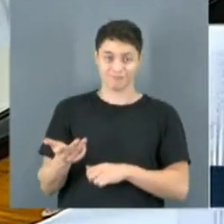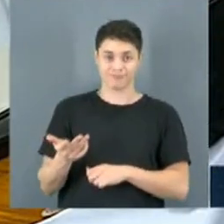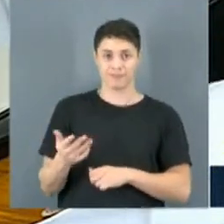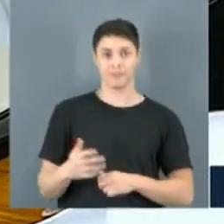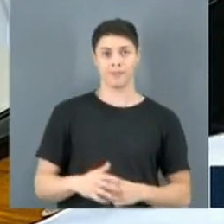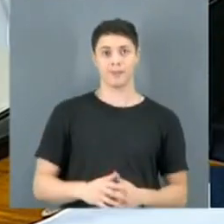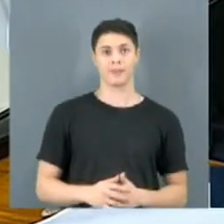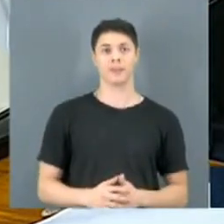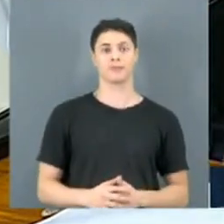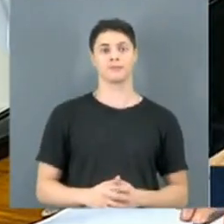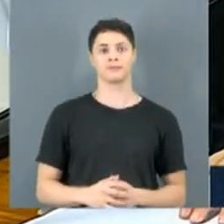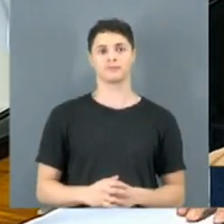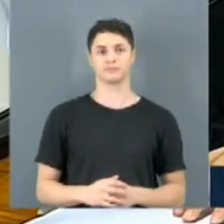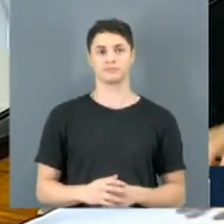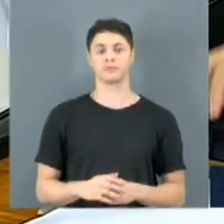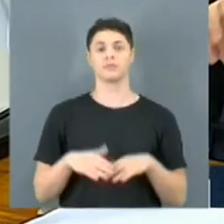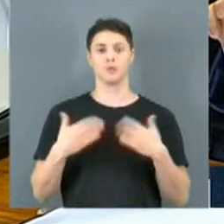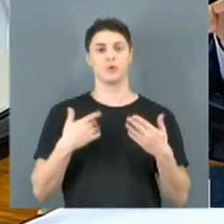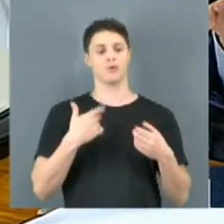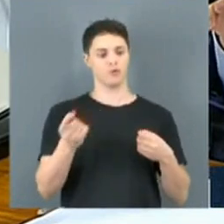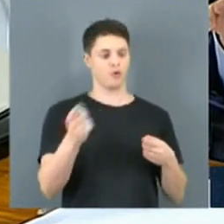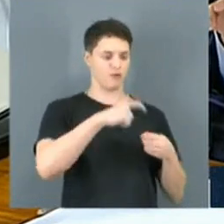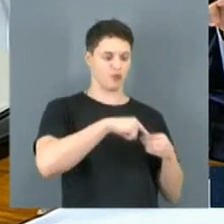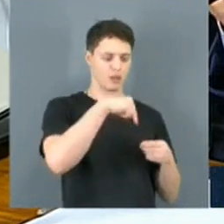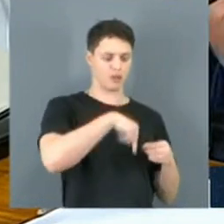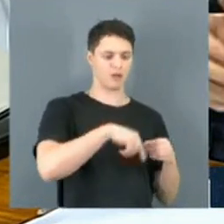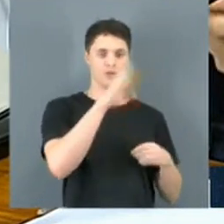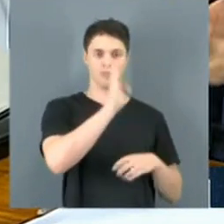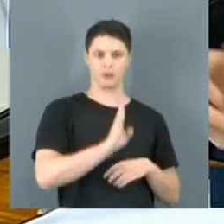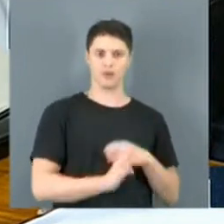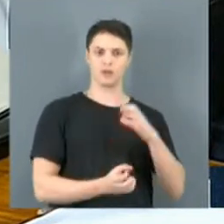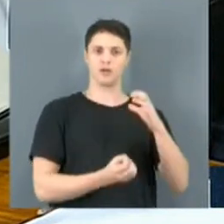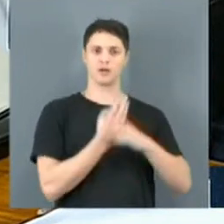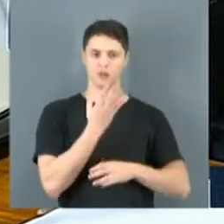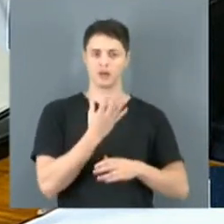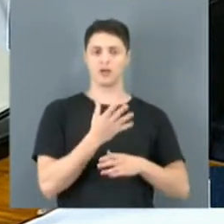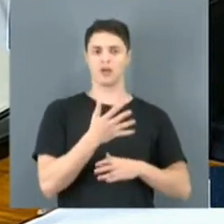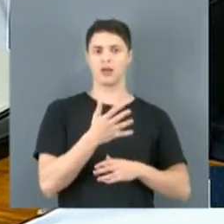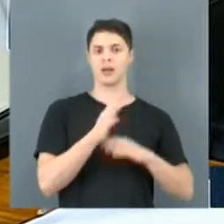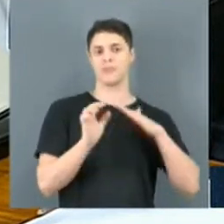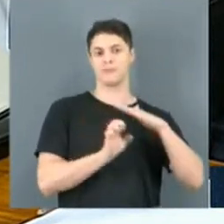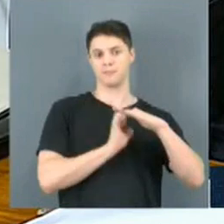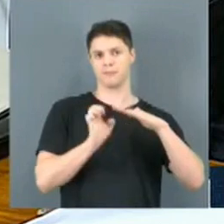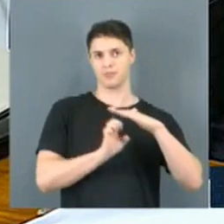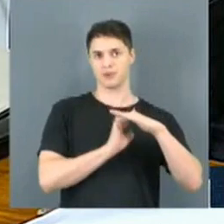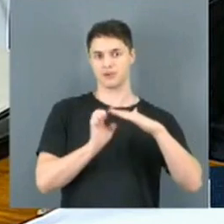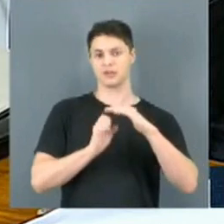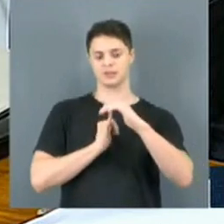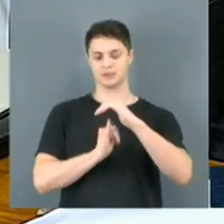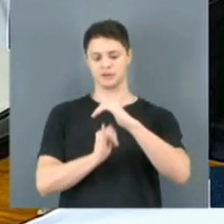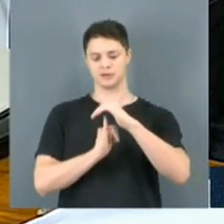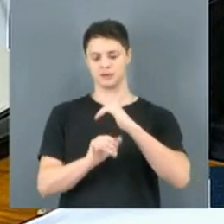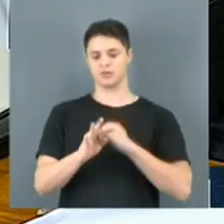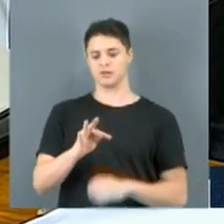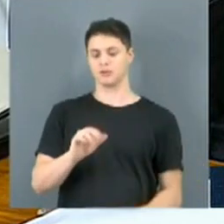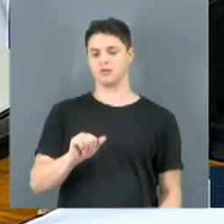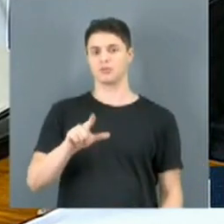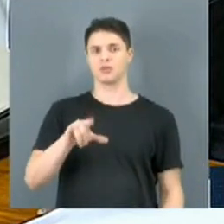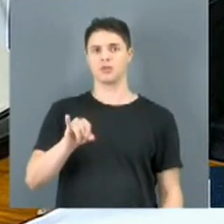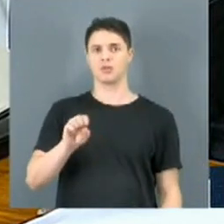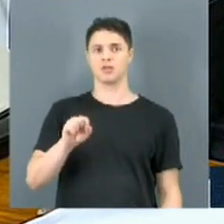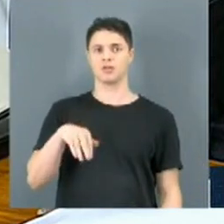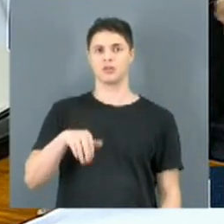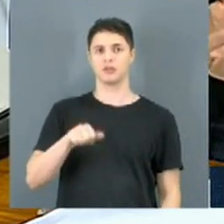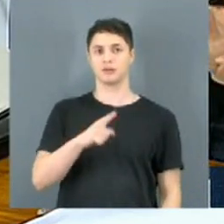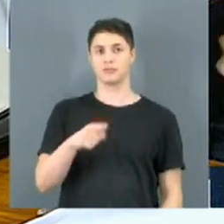Eu, então, voltei para o Brasil e fundei, junto com alguns sócios da área de engenharia, a startup Talismã. E